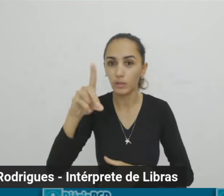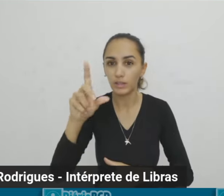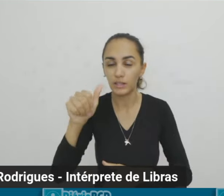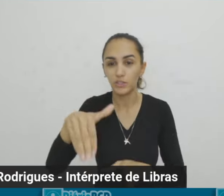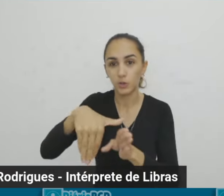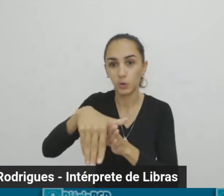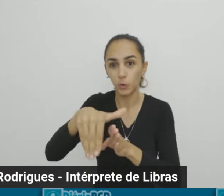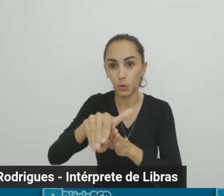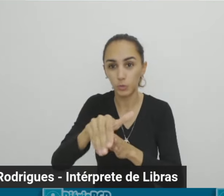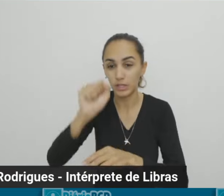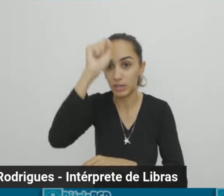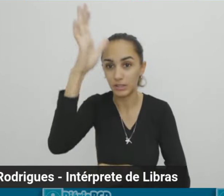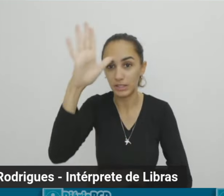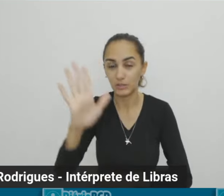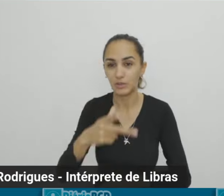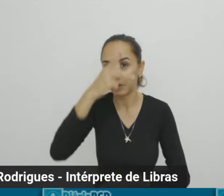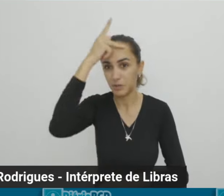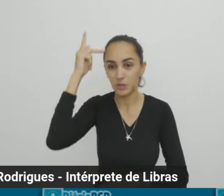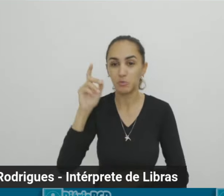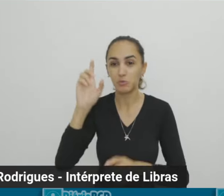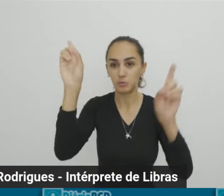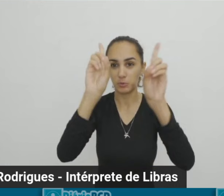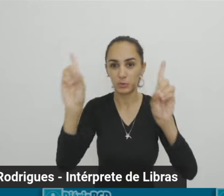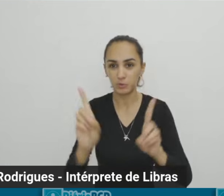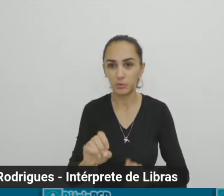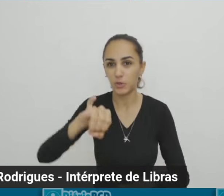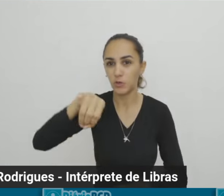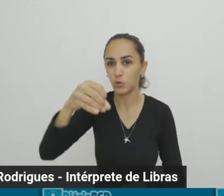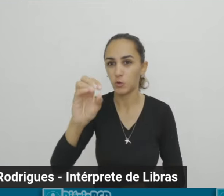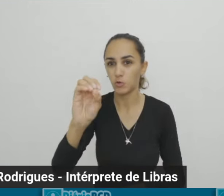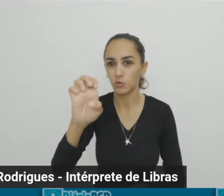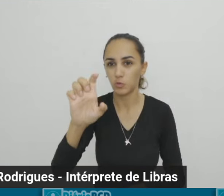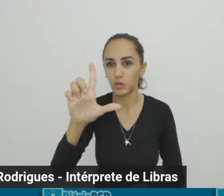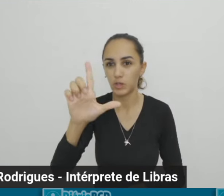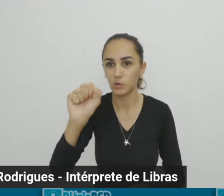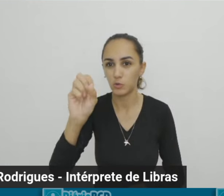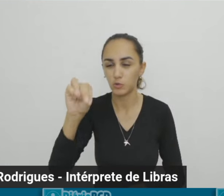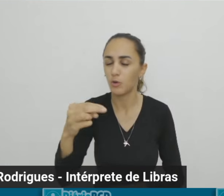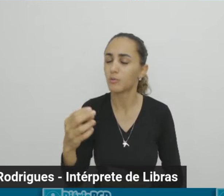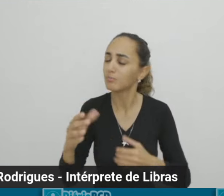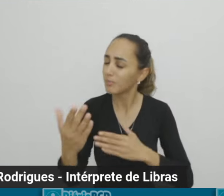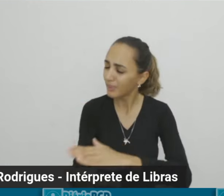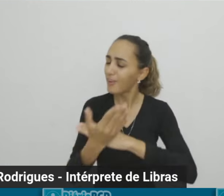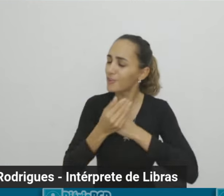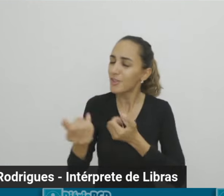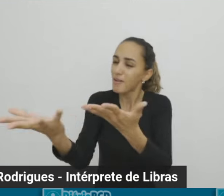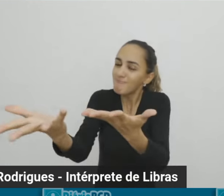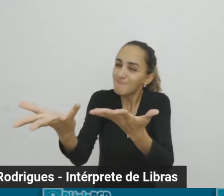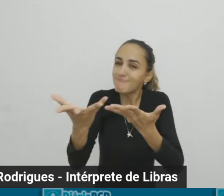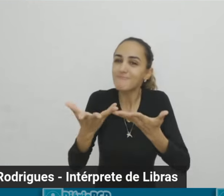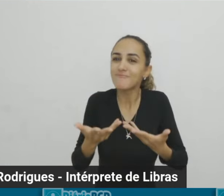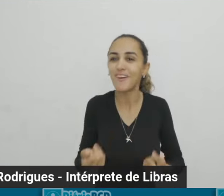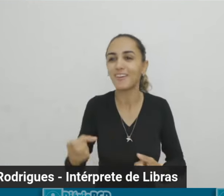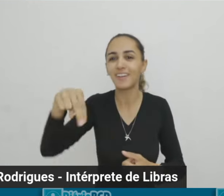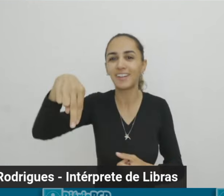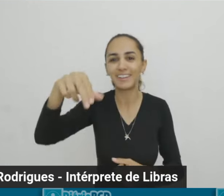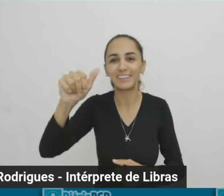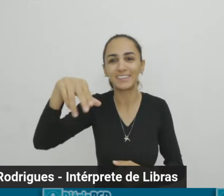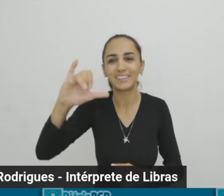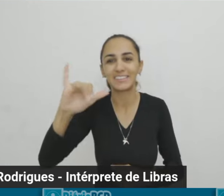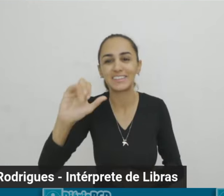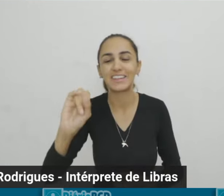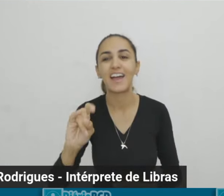das Pessoas com Deficiência. Doutor Joelson, me ajude a dar boas-vindas à doutora Nancy Segadilha na noite aqui no Diário